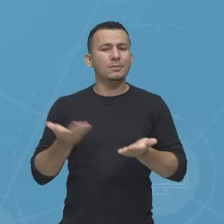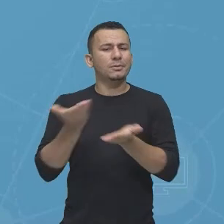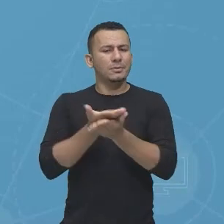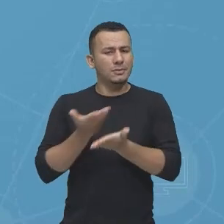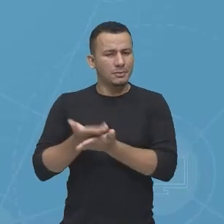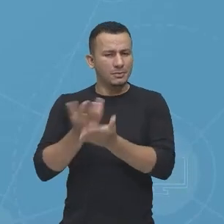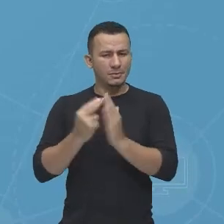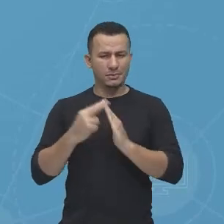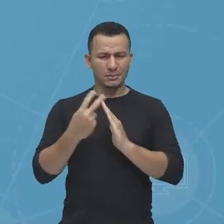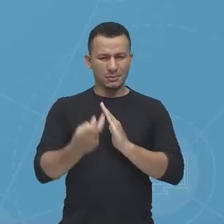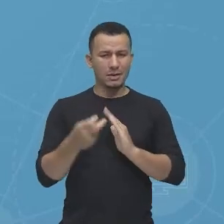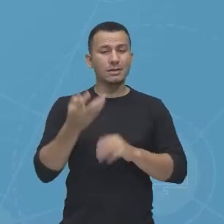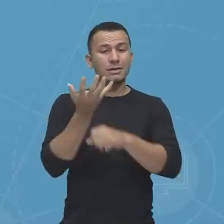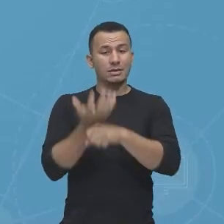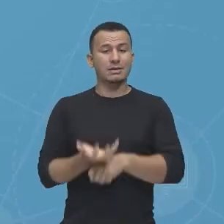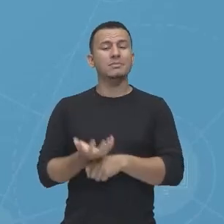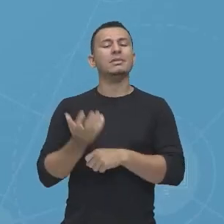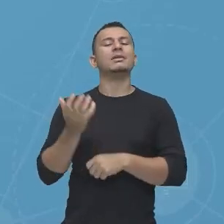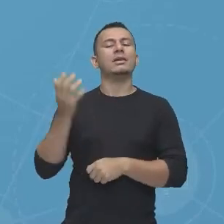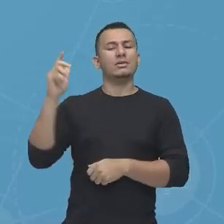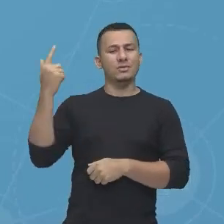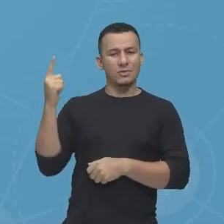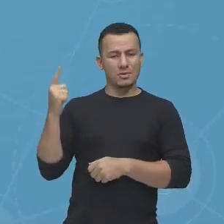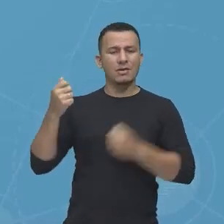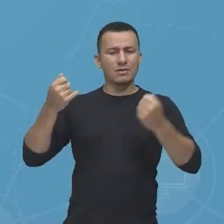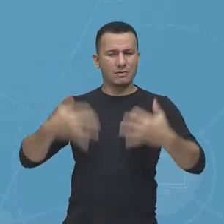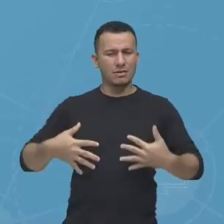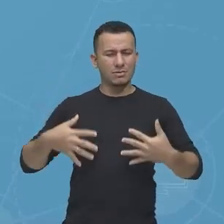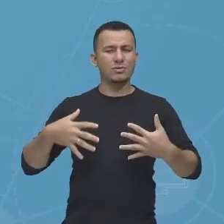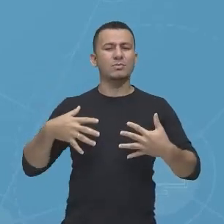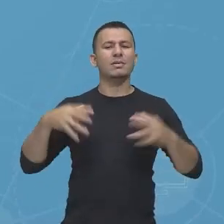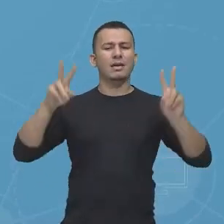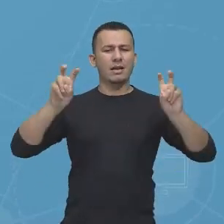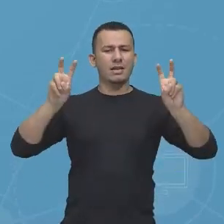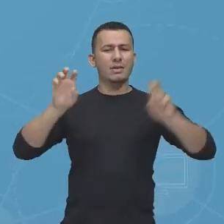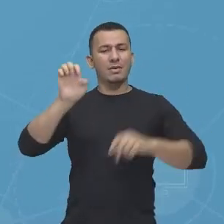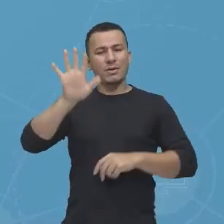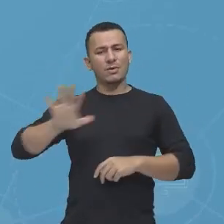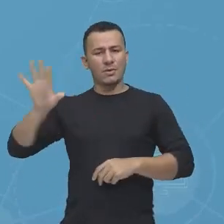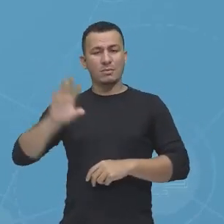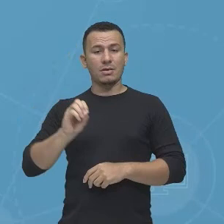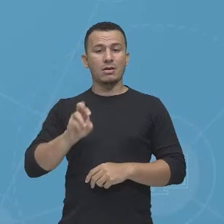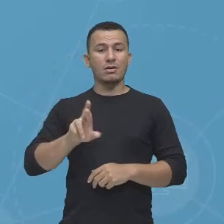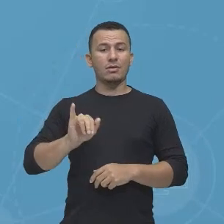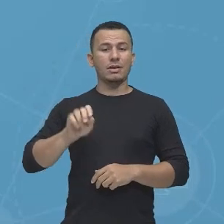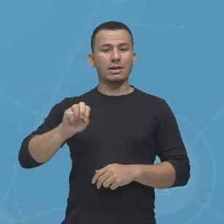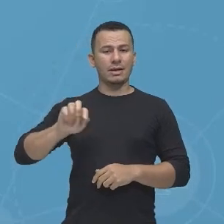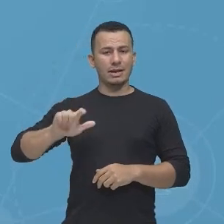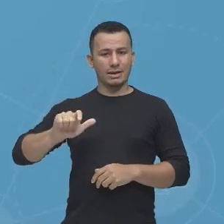aula em casa de geografia de hoje. Falamos sobre a Europa Oriental, algumas características desses